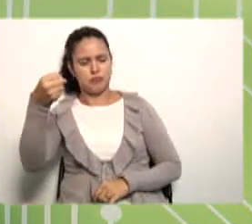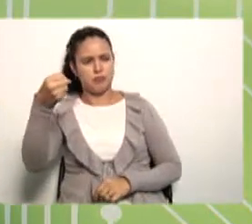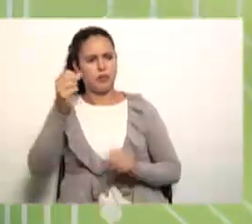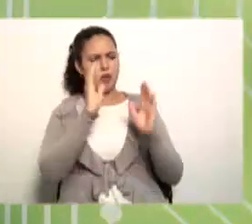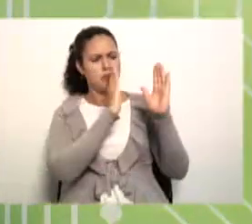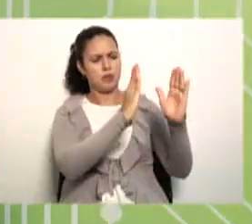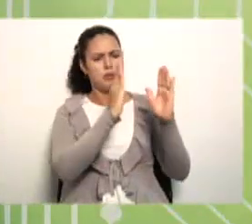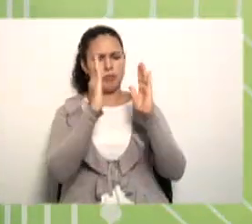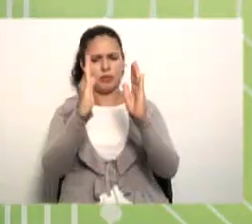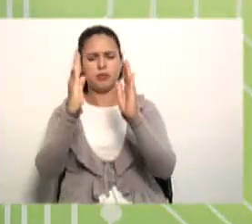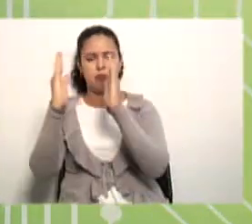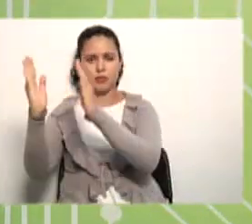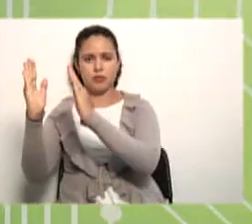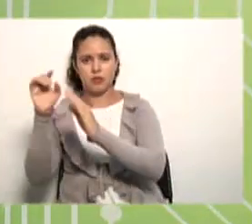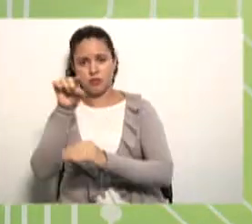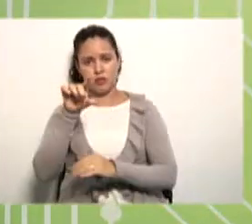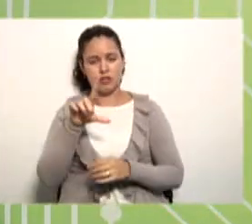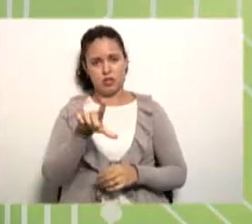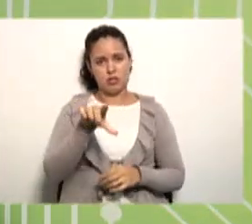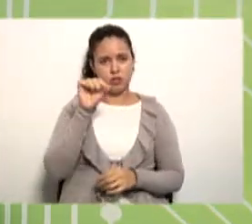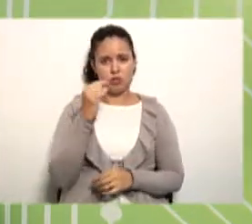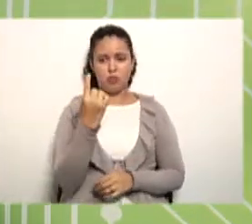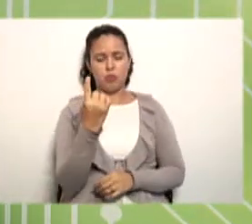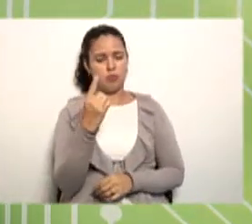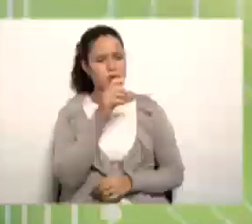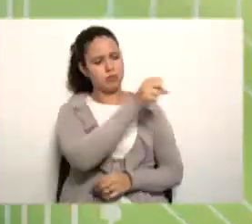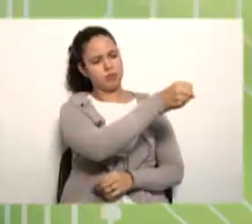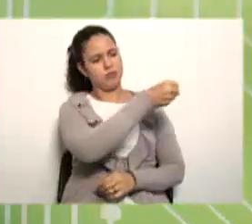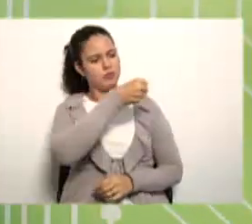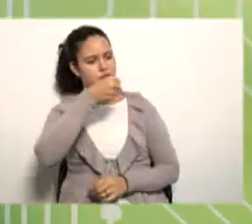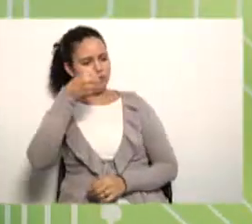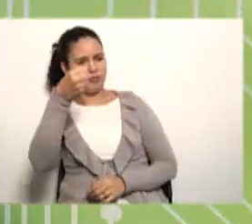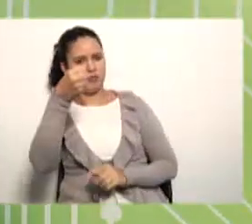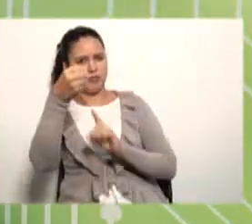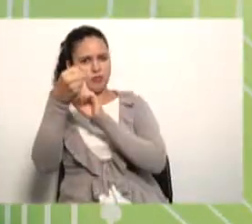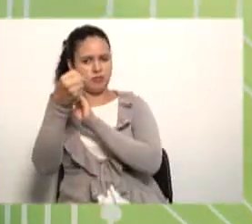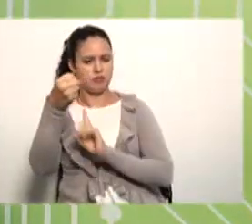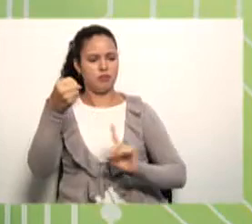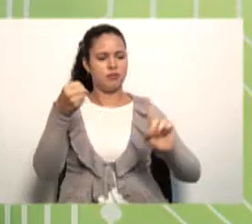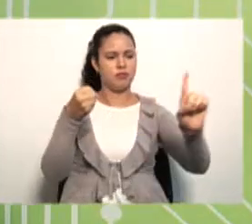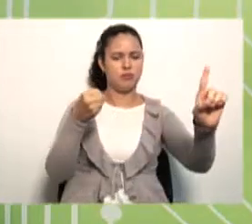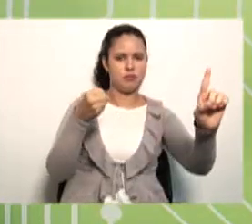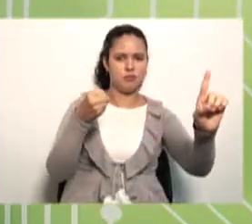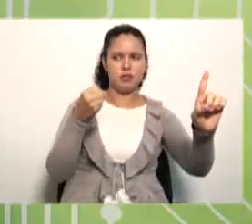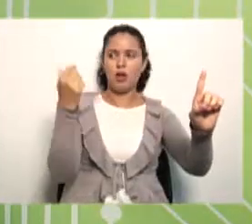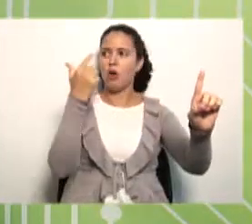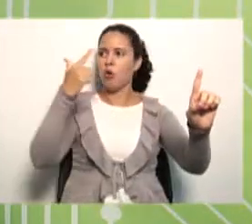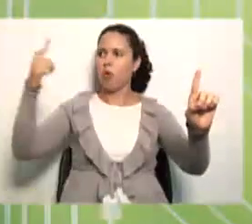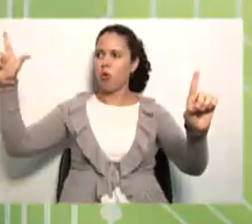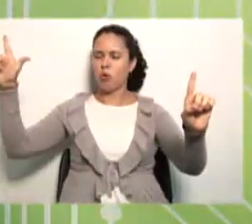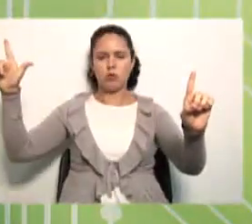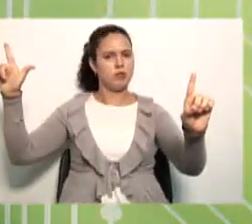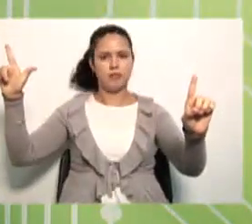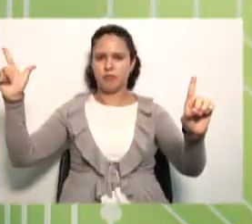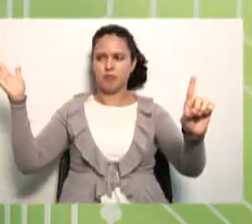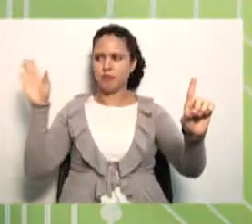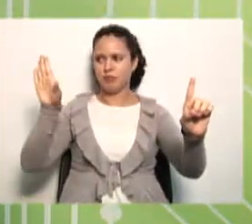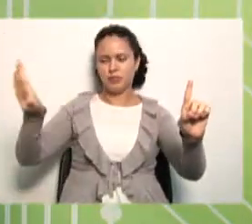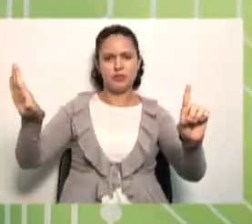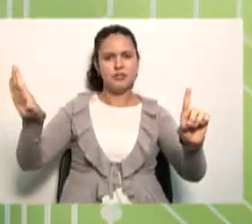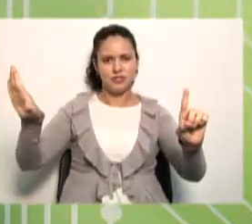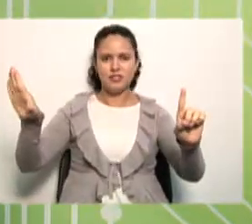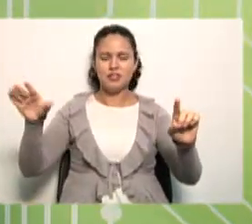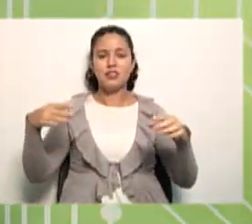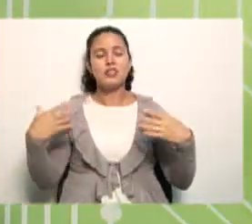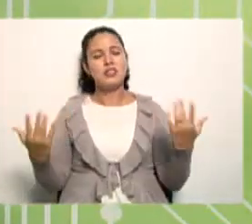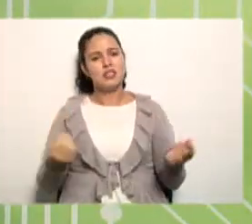uma. Quando você escolhe atravessar por uma porta, você está abandonando todas as outras que você poderia também ter escolhido.